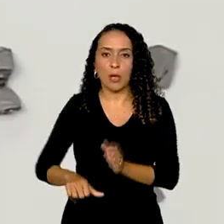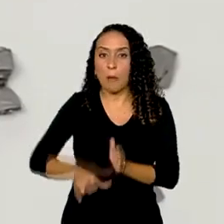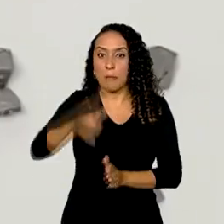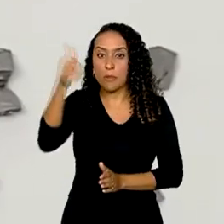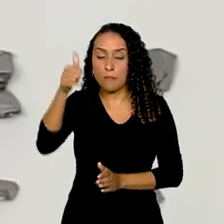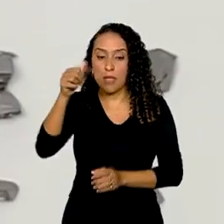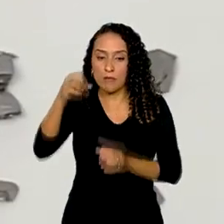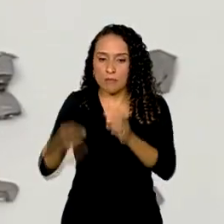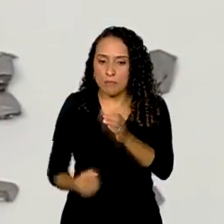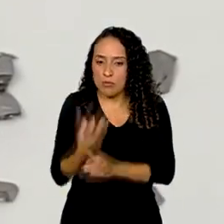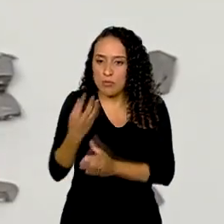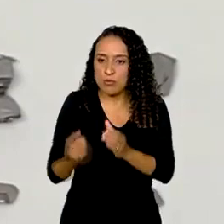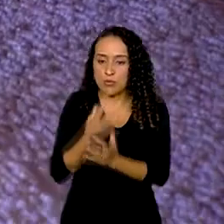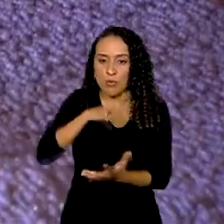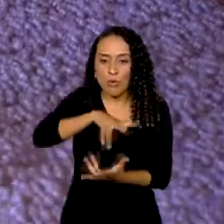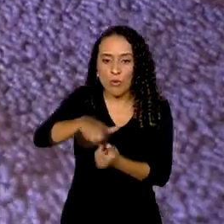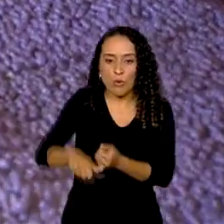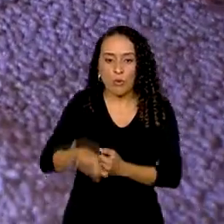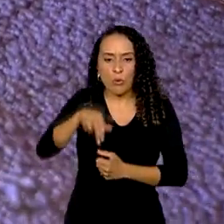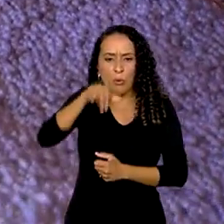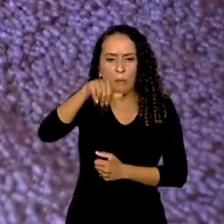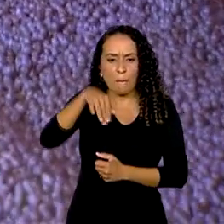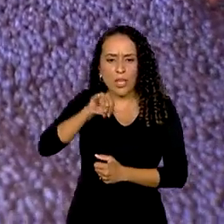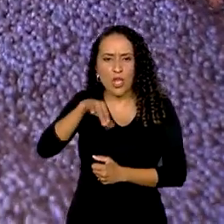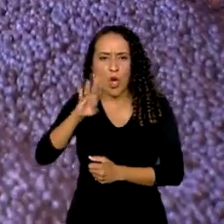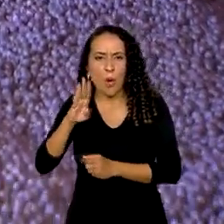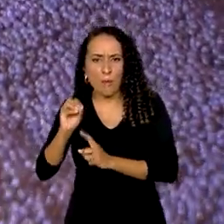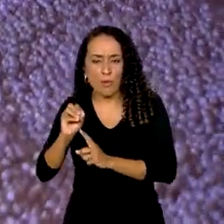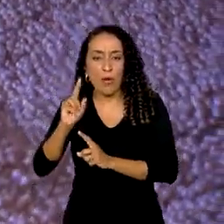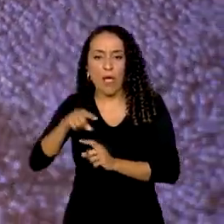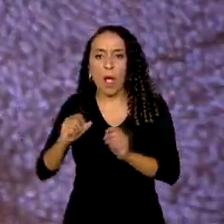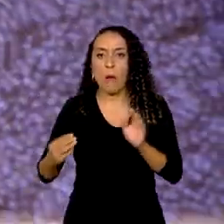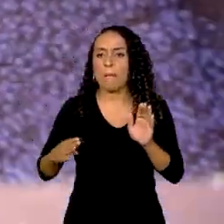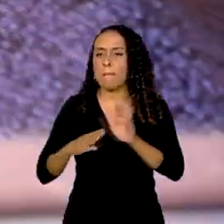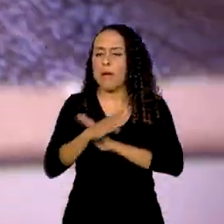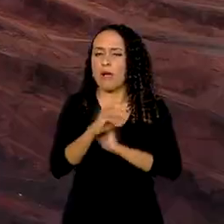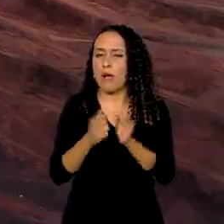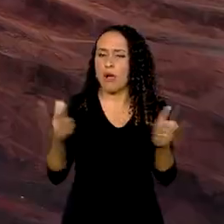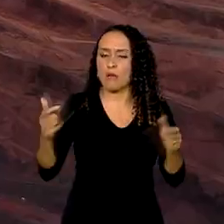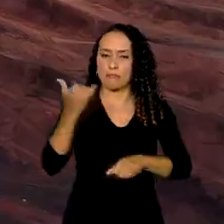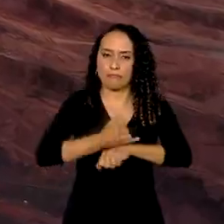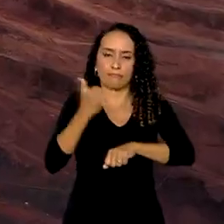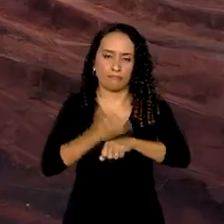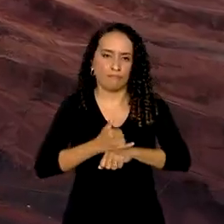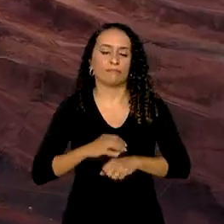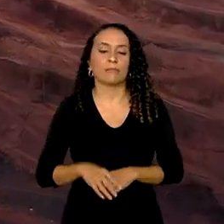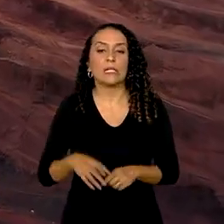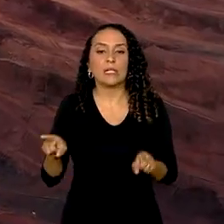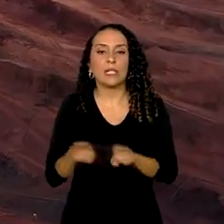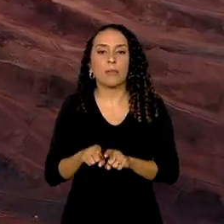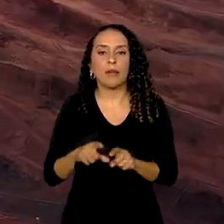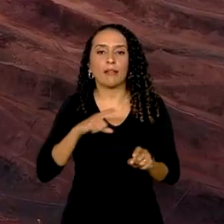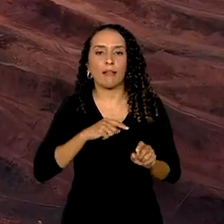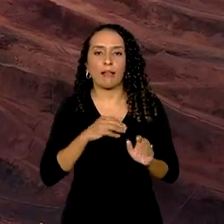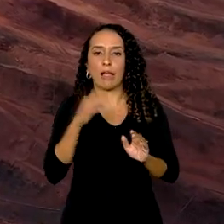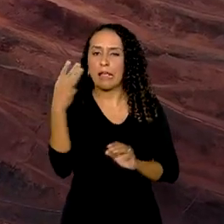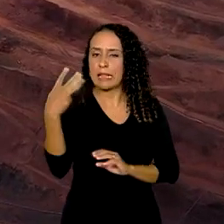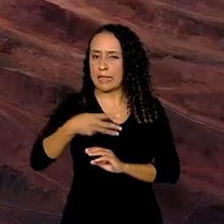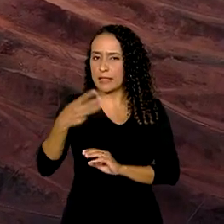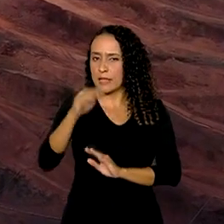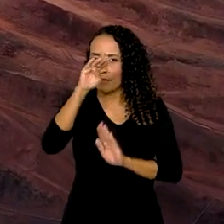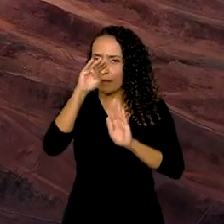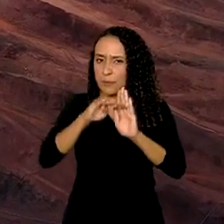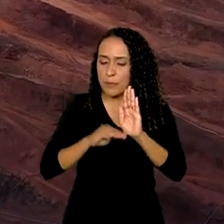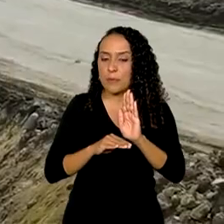primeiro produtor global de nióbio e segundo maior de minério de ferro, além de ocupar a terceira posição